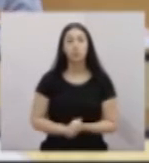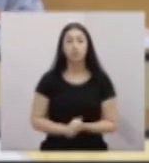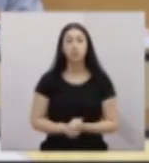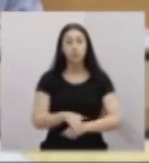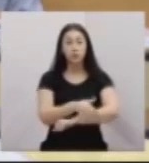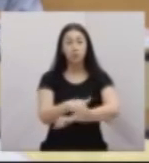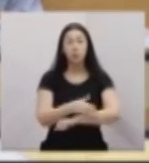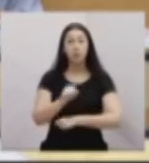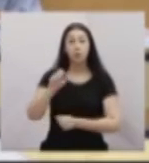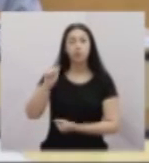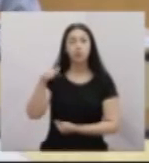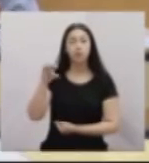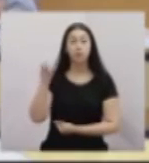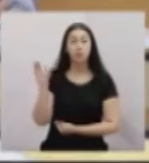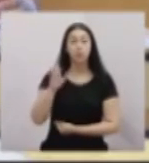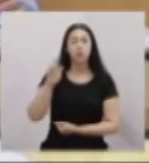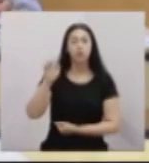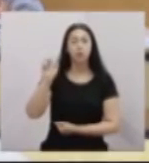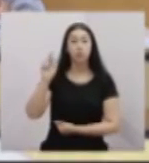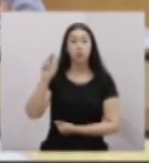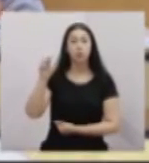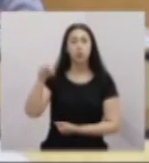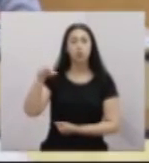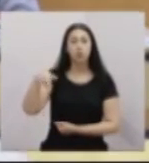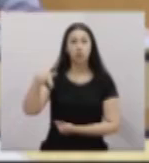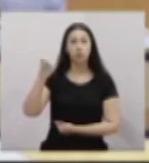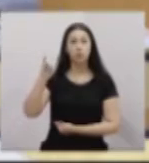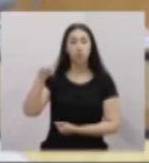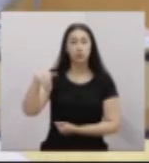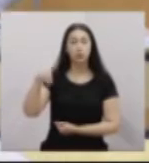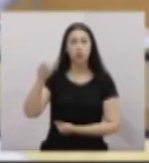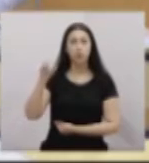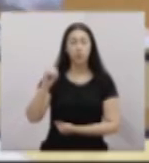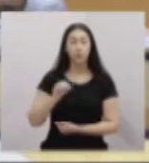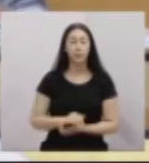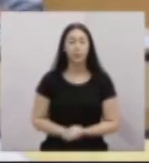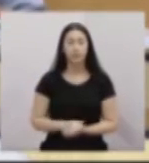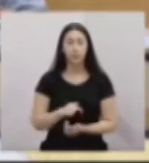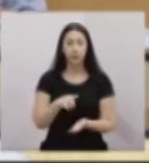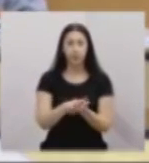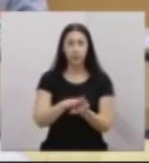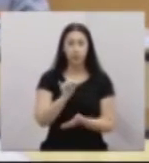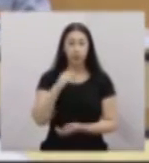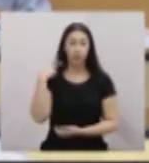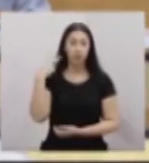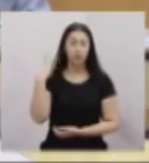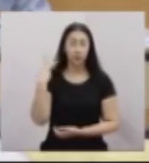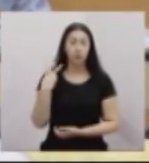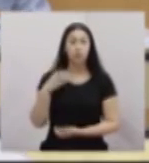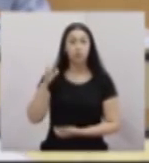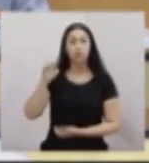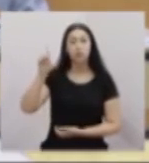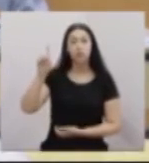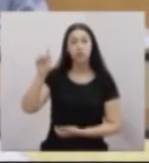São Jerônimo e a Rua Vereador João de Siqueira, no Jardim das Indústrias, em Jacareí. Autoria, vereador